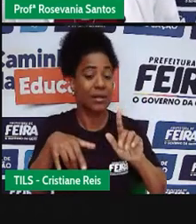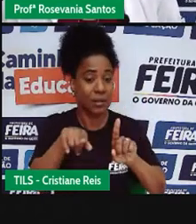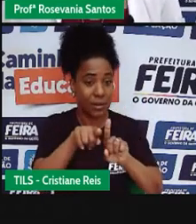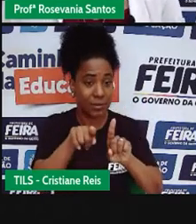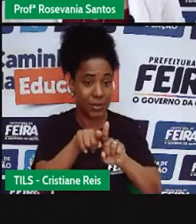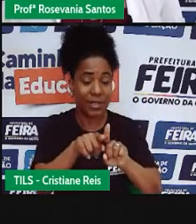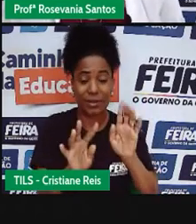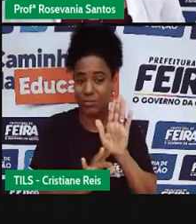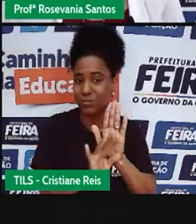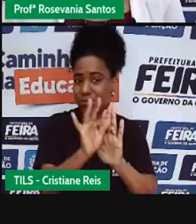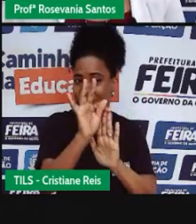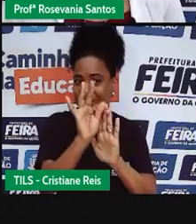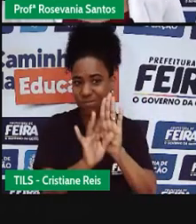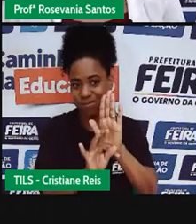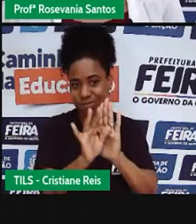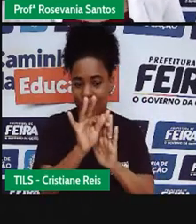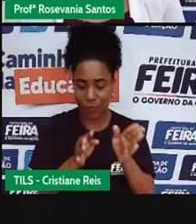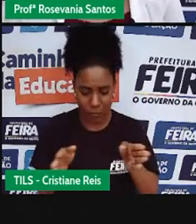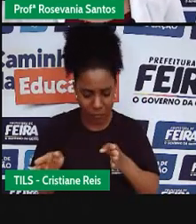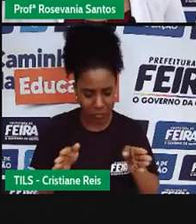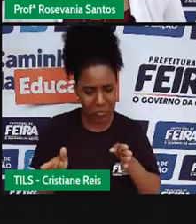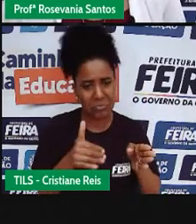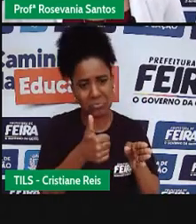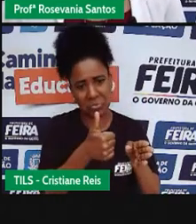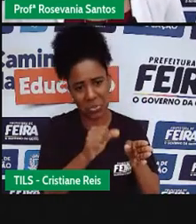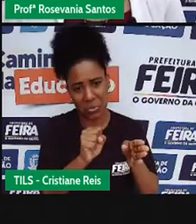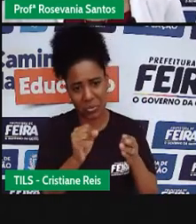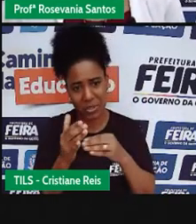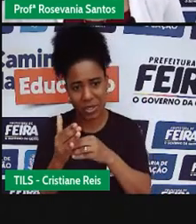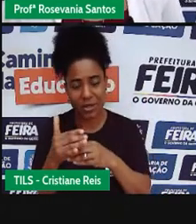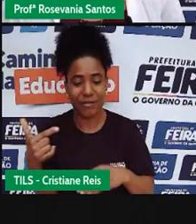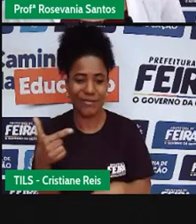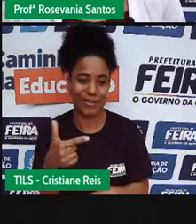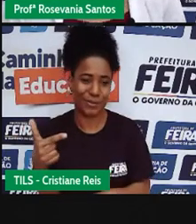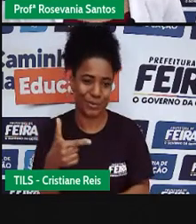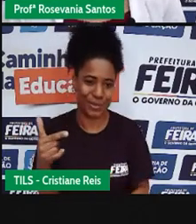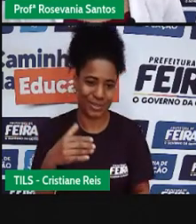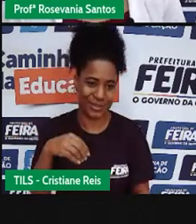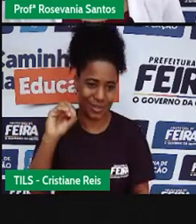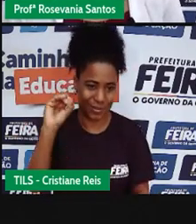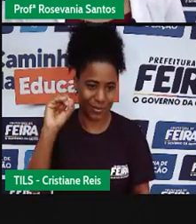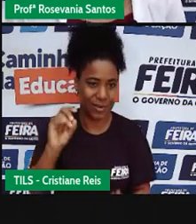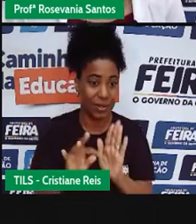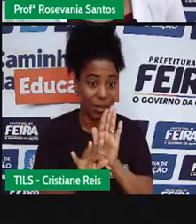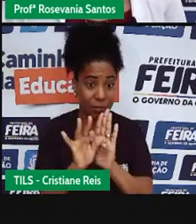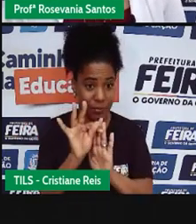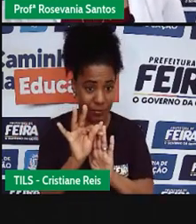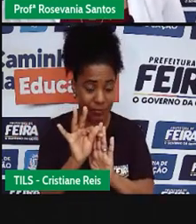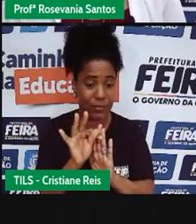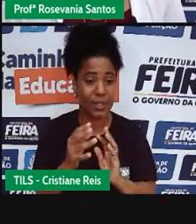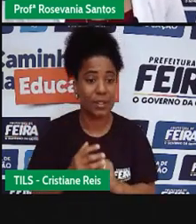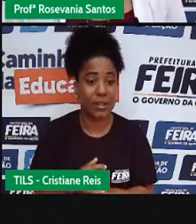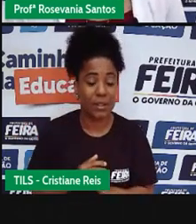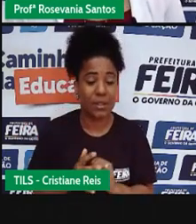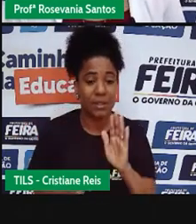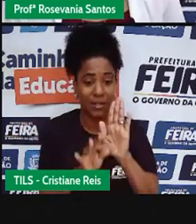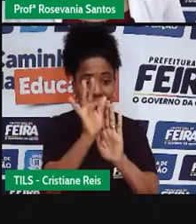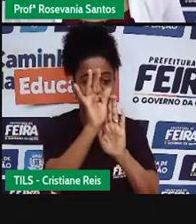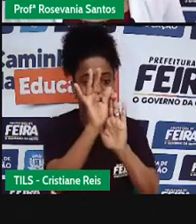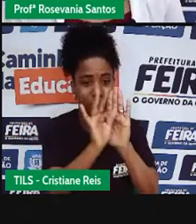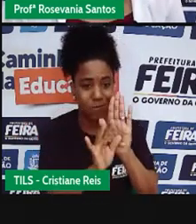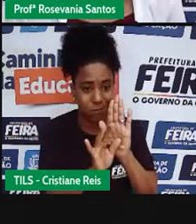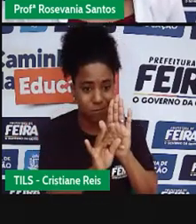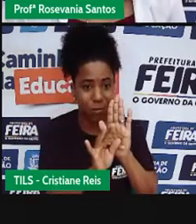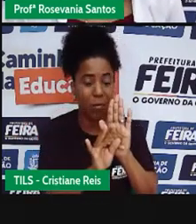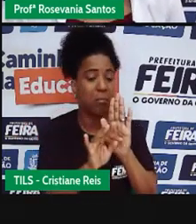entre varia 18 e 22 graus aí, que vai ter período que a gente vai ter a temperatura bem baixa mesmo, e ocorre